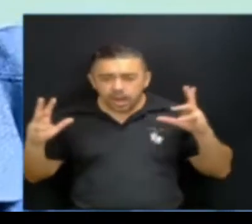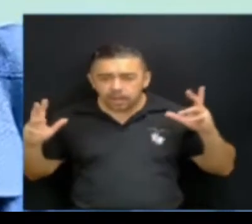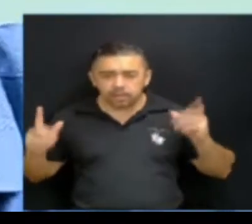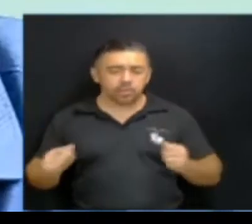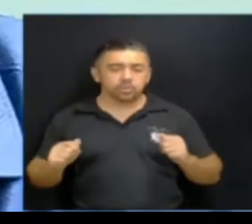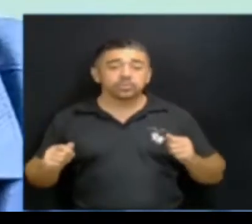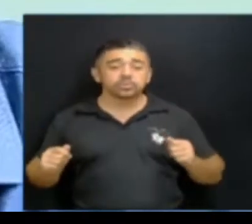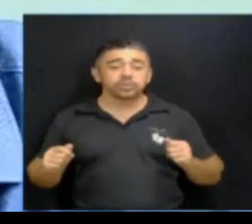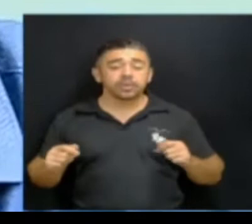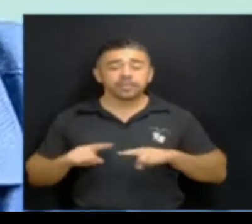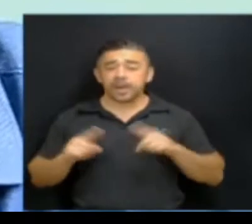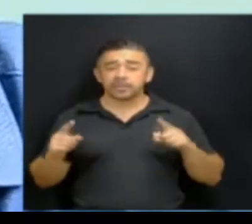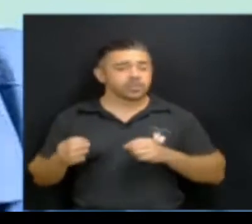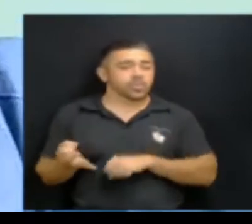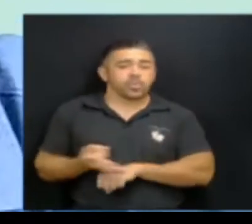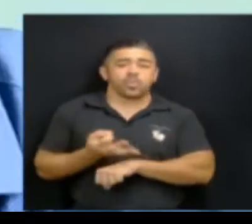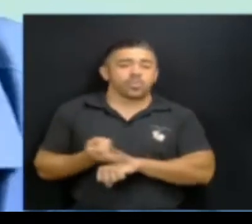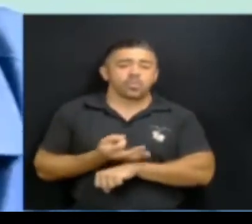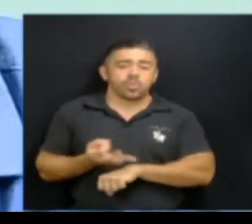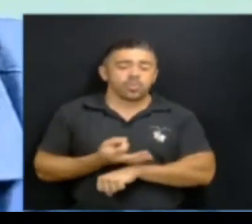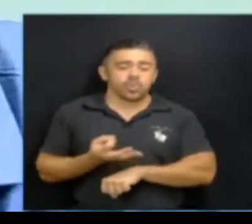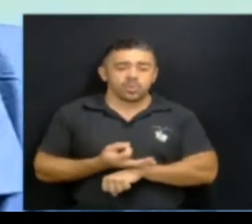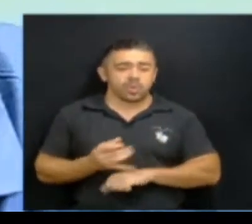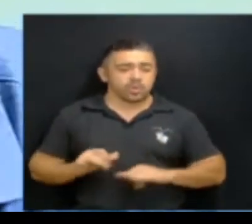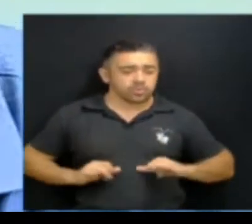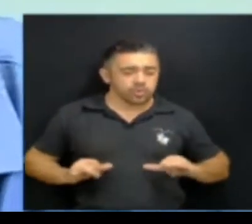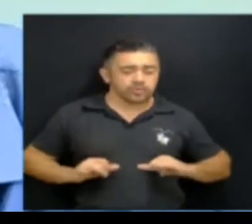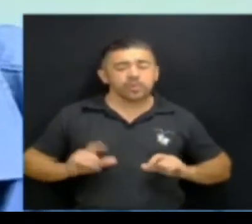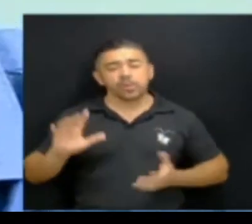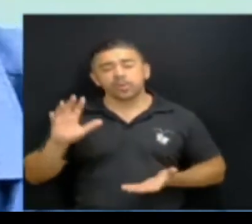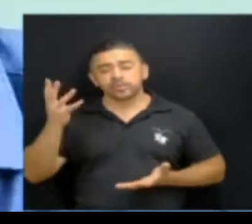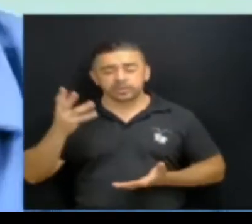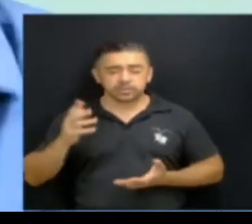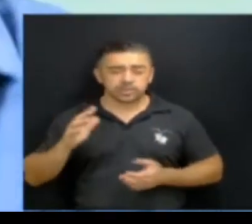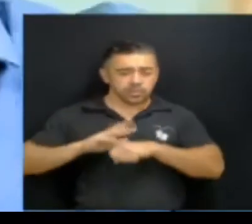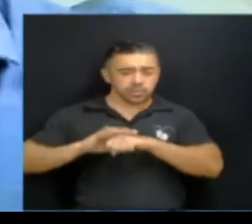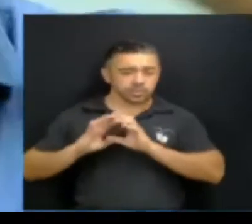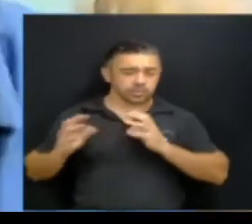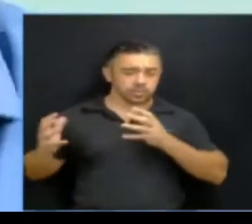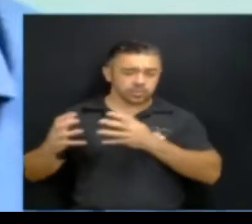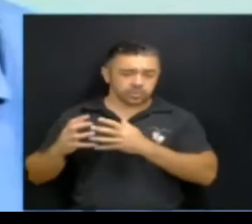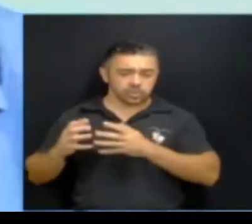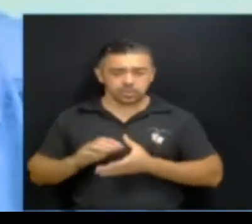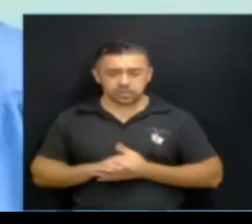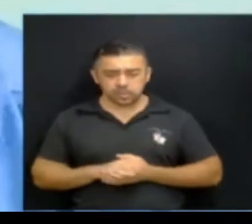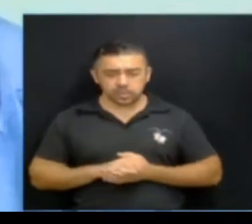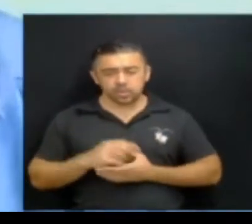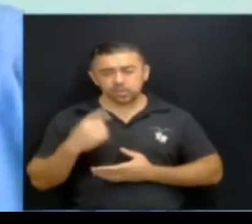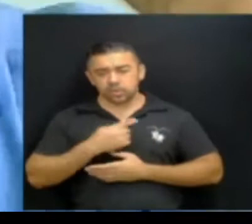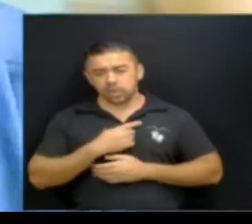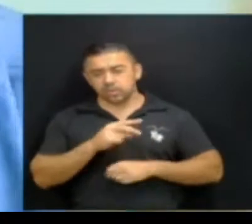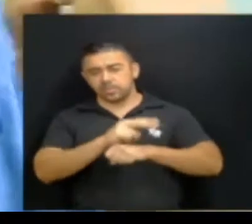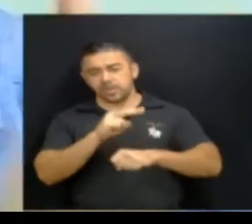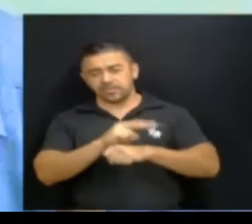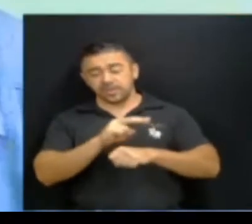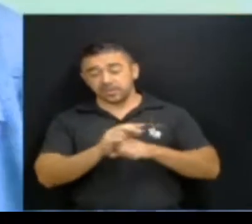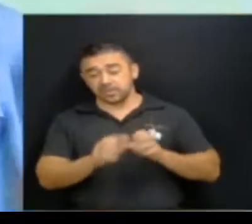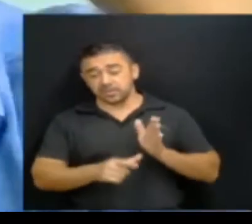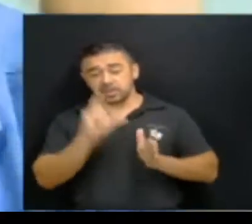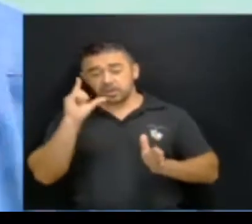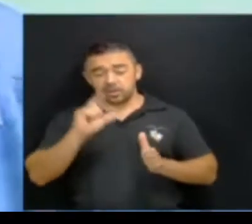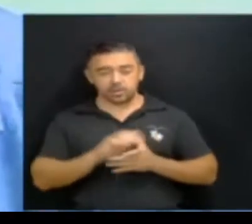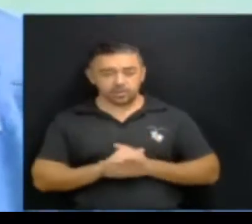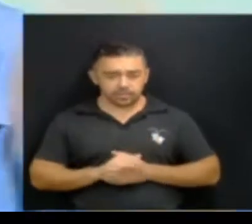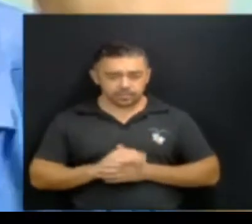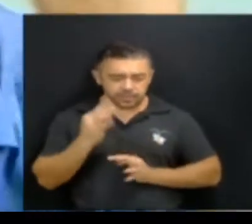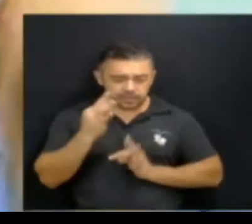não foi capaz de suportar toda a carga que a pandemia e as consequências que foram geradas. Gelar pela prevenção, falar de